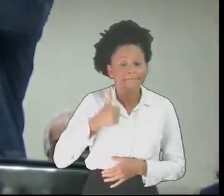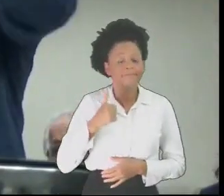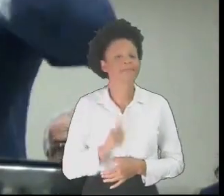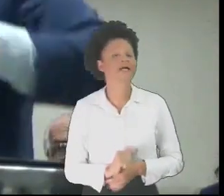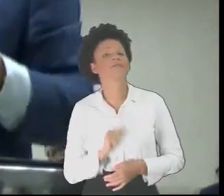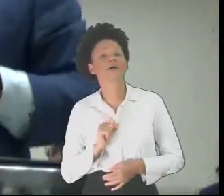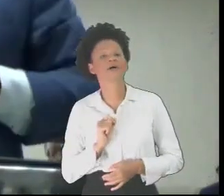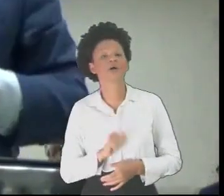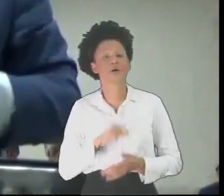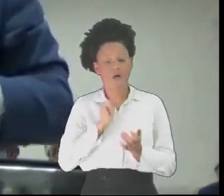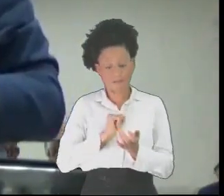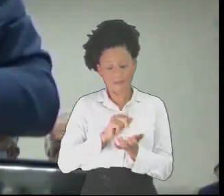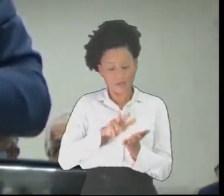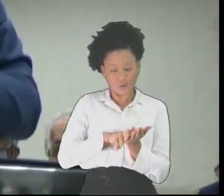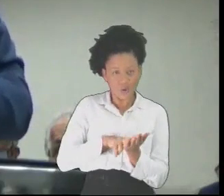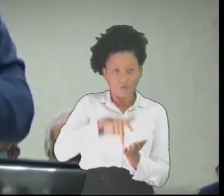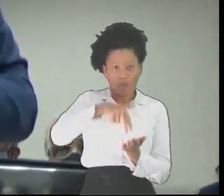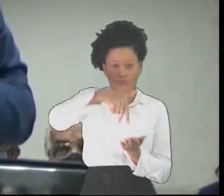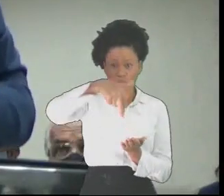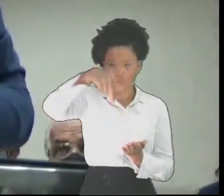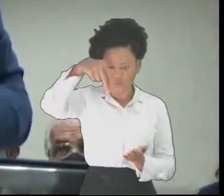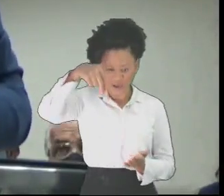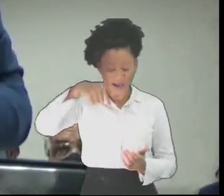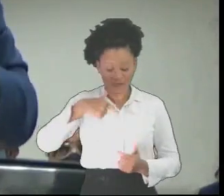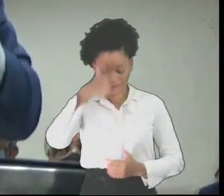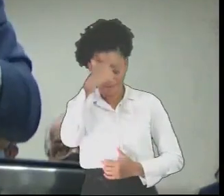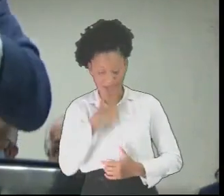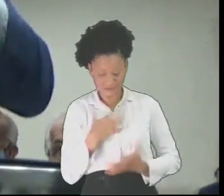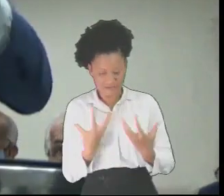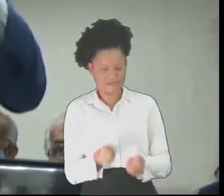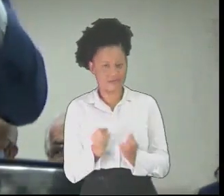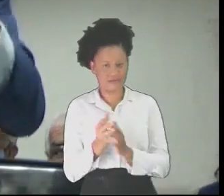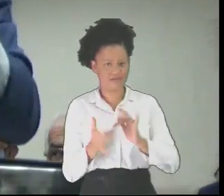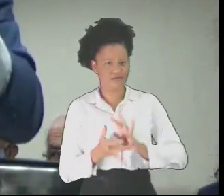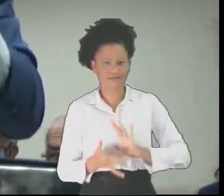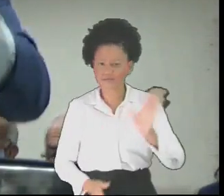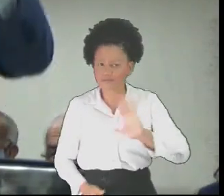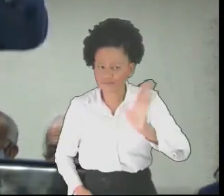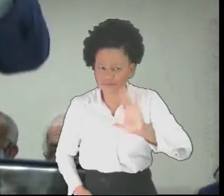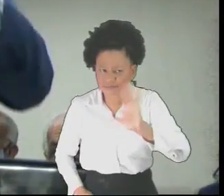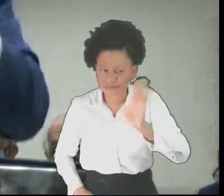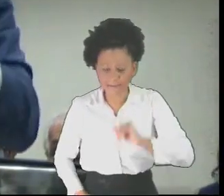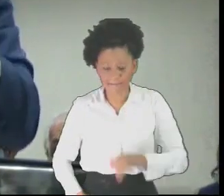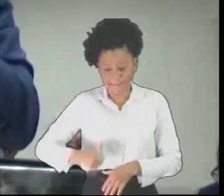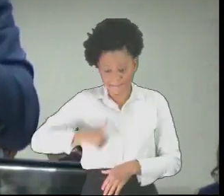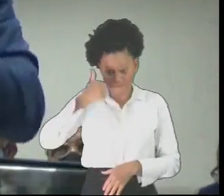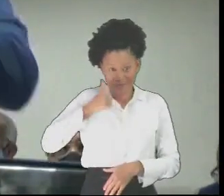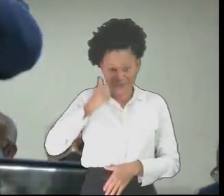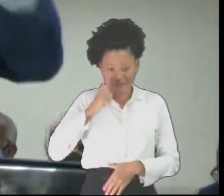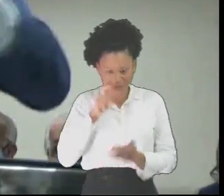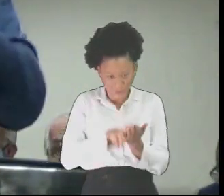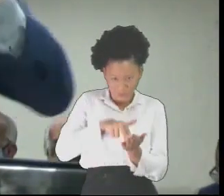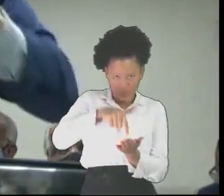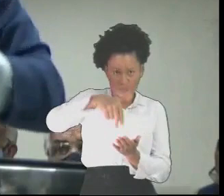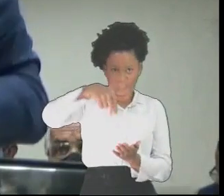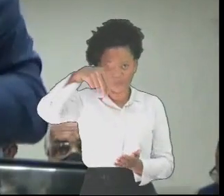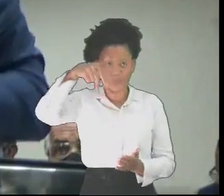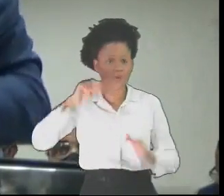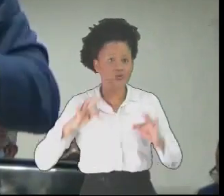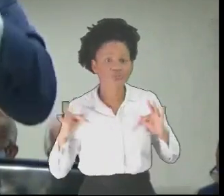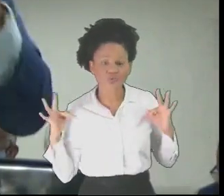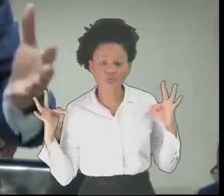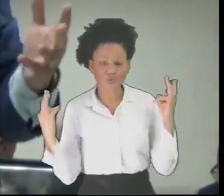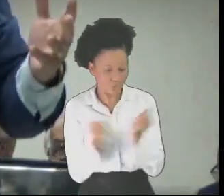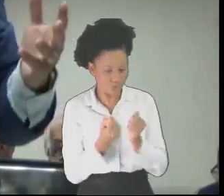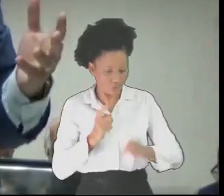quando a pessoa se converte. Não. Alguém diz assim: a primeira ressurreição é quando a pessoa se converte. Vai ressuscitar todo mundo de uma